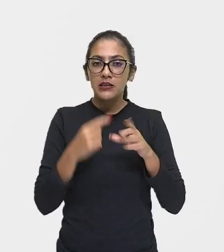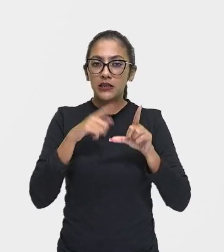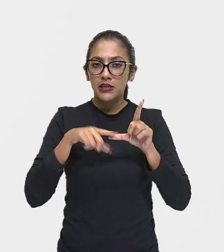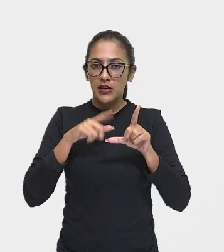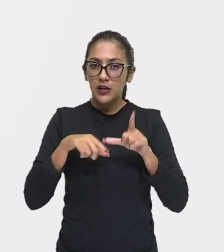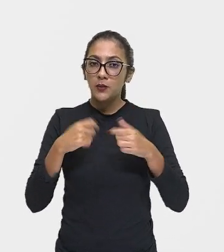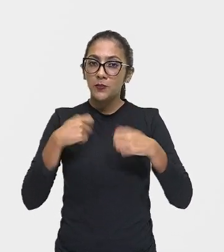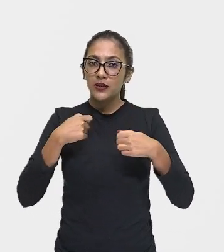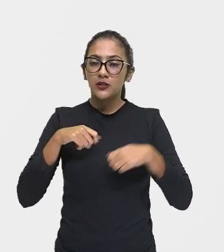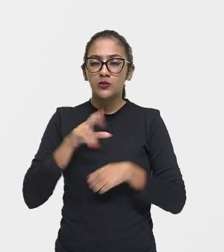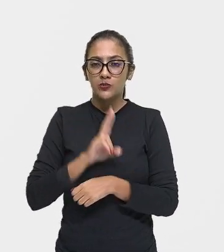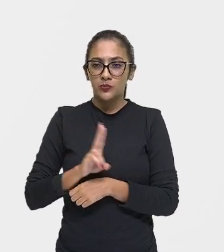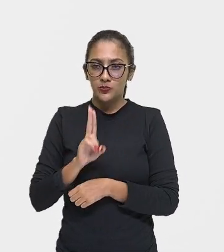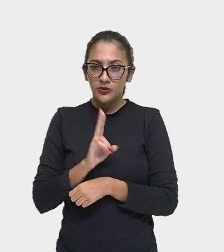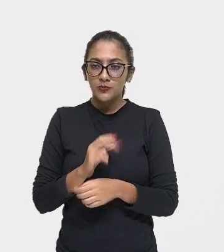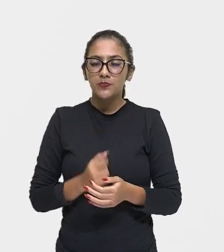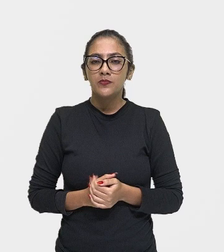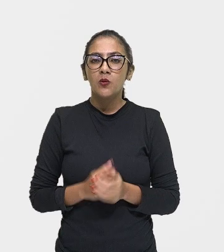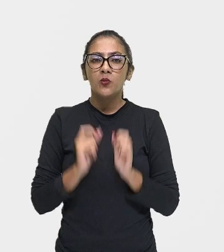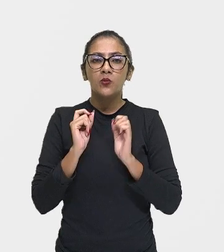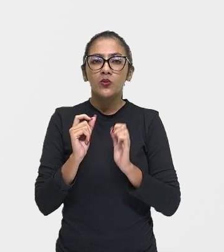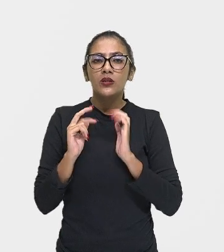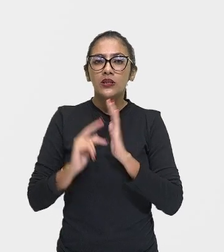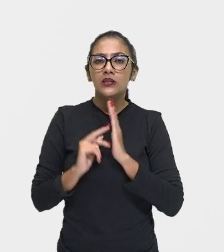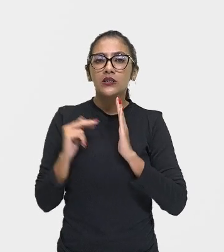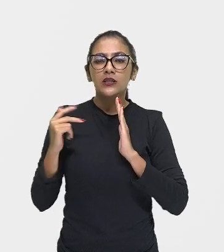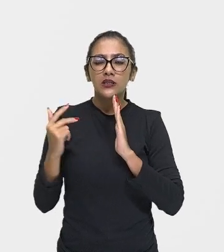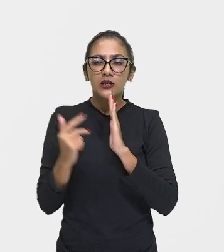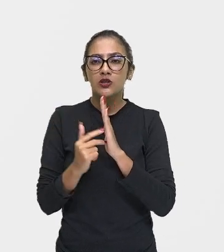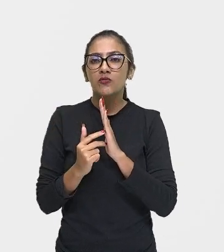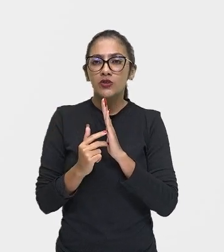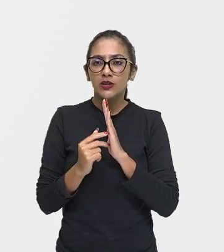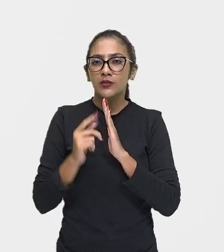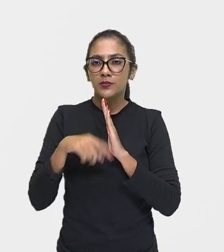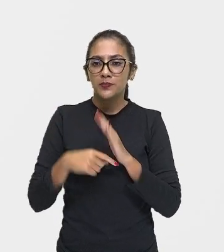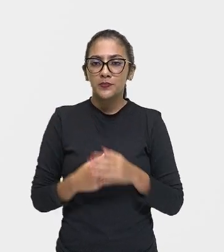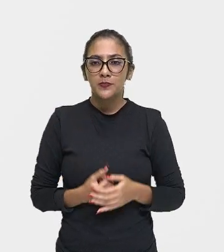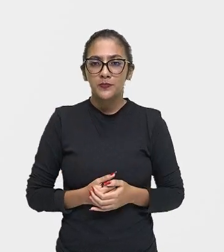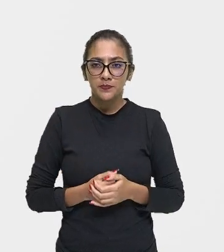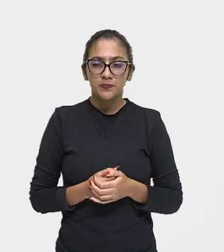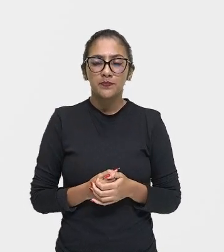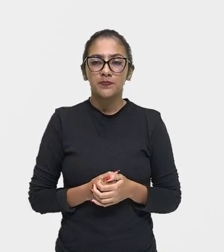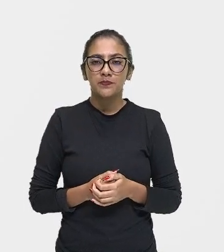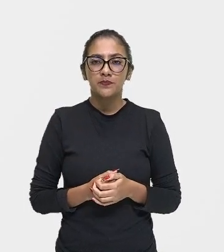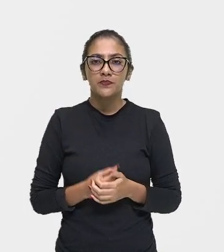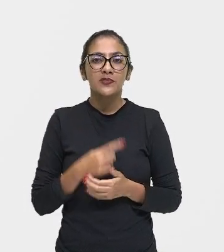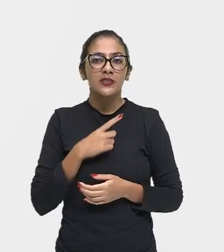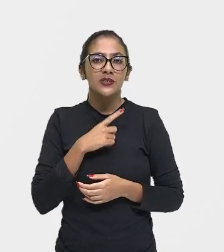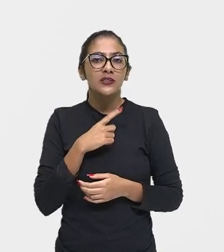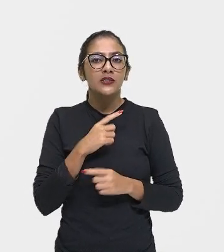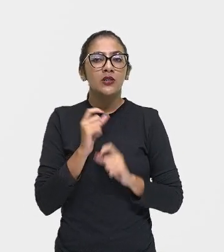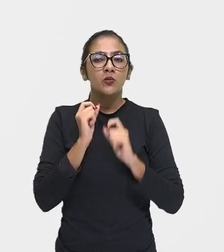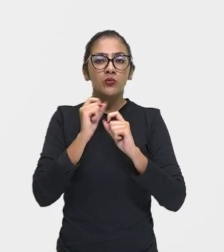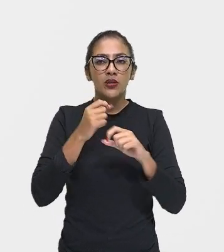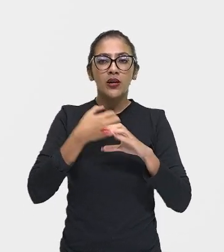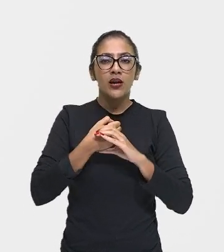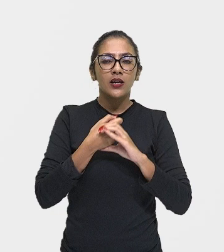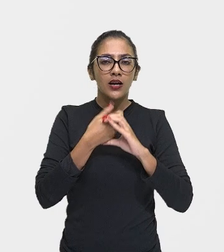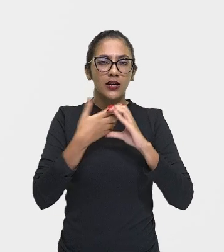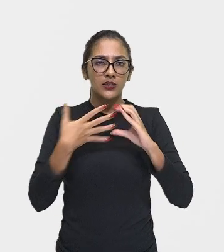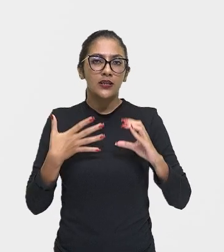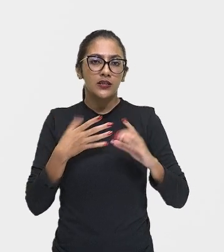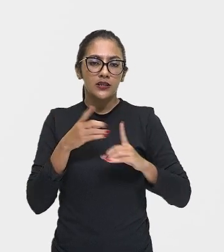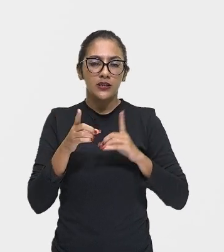principais. O que significa a lei fundamental da dinâmica, que é conhecida como princípio fundamental